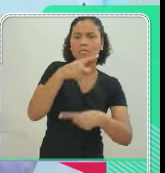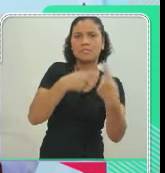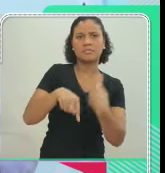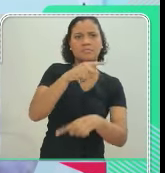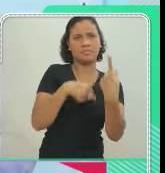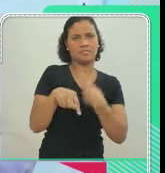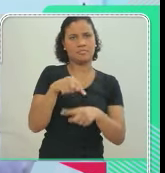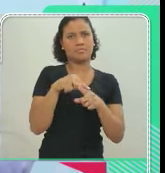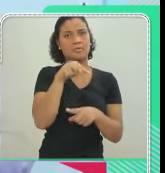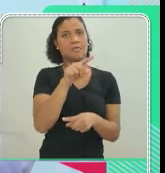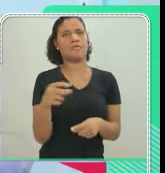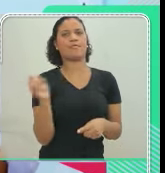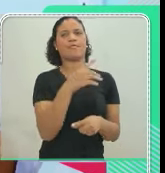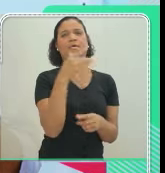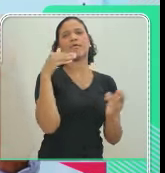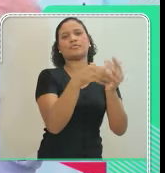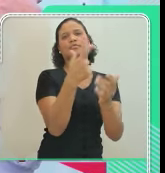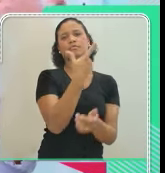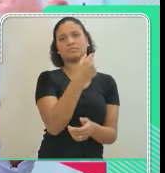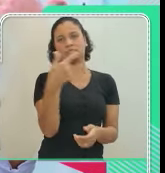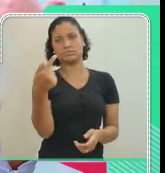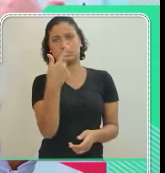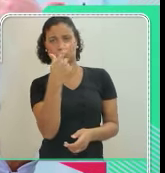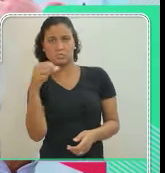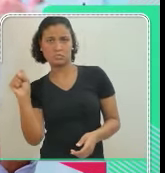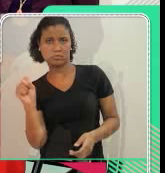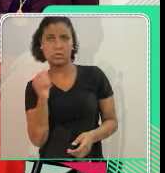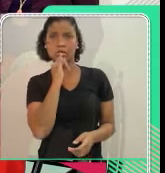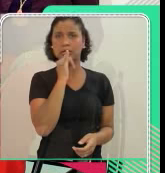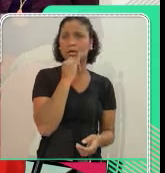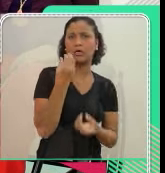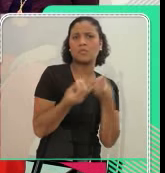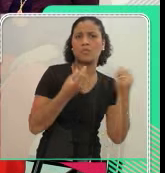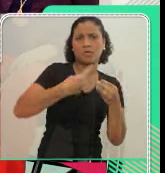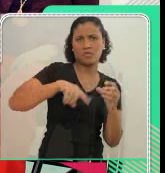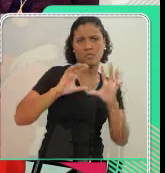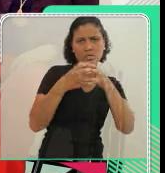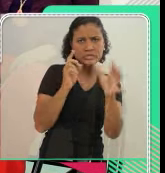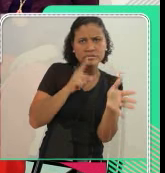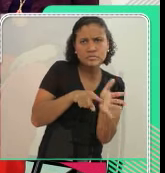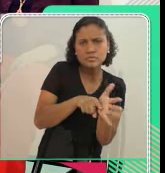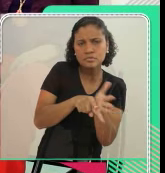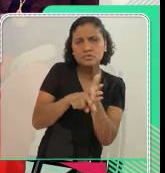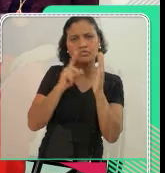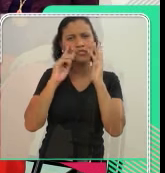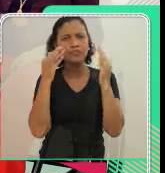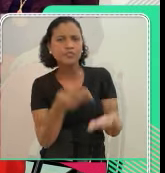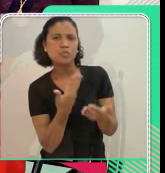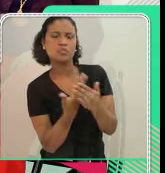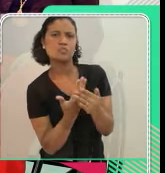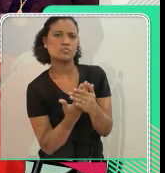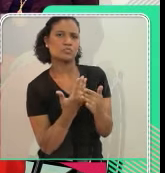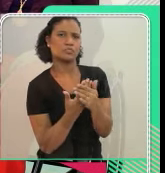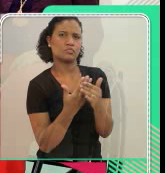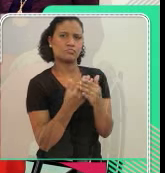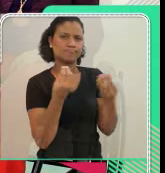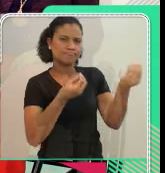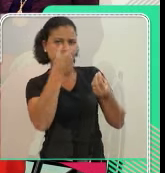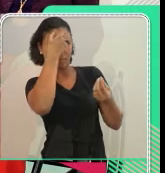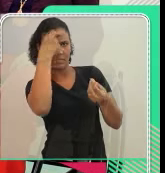de perspectivas que eram inéditas até 2007, 2008. Por exemplo, no caso do nosso grupo de pesquisa, a gente tem um foco no